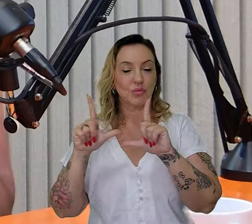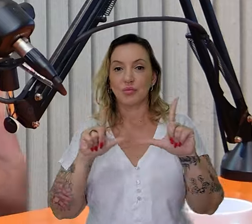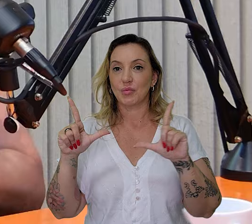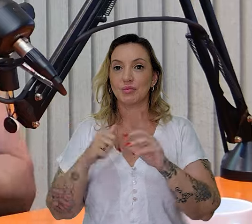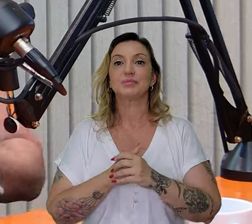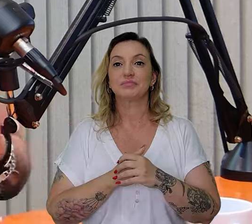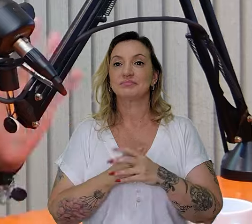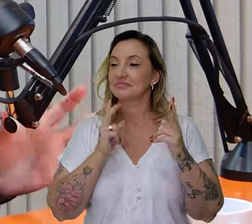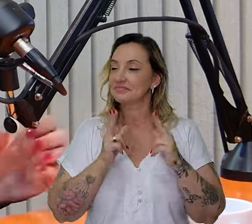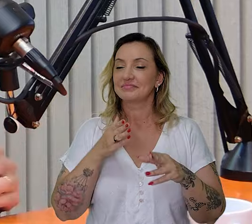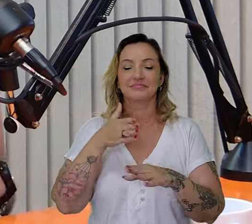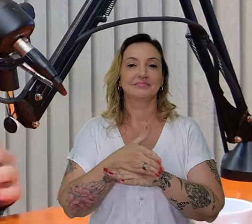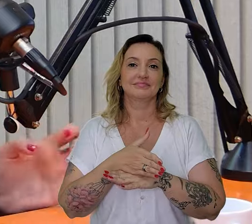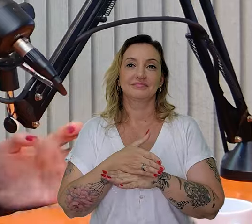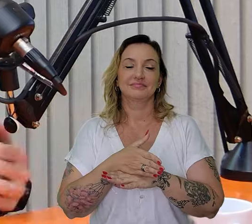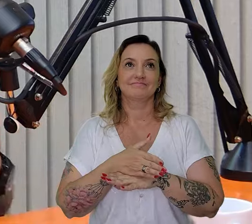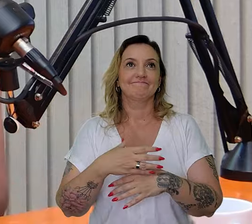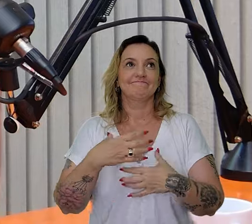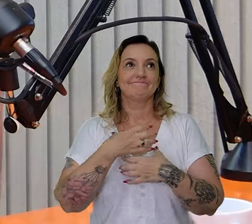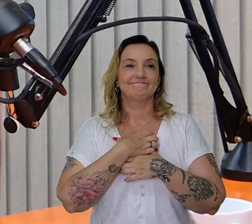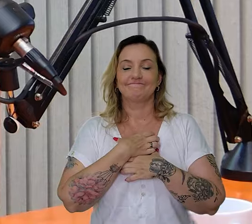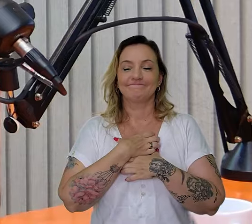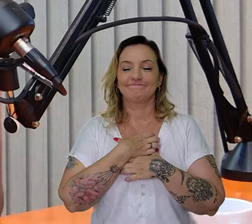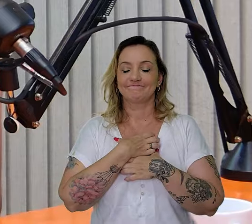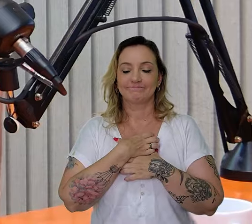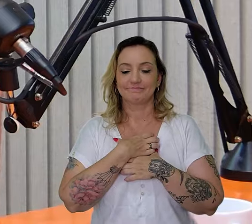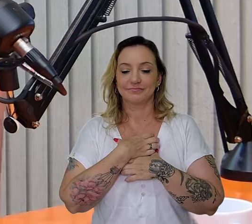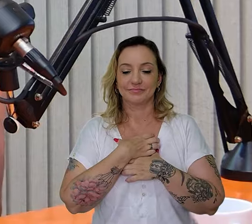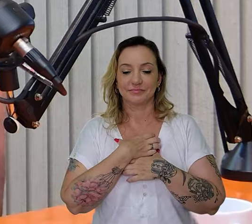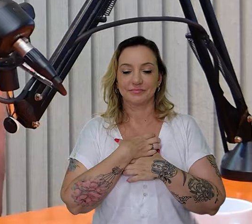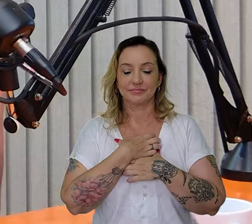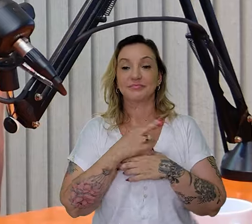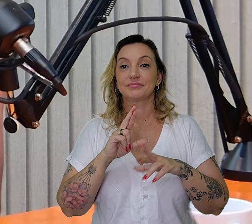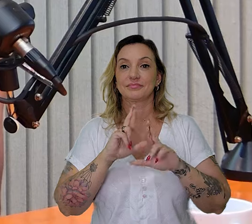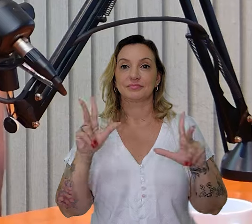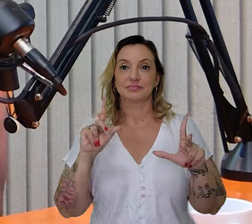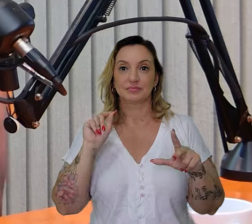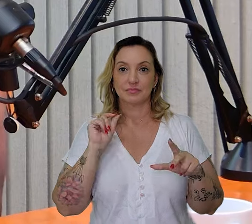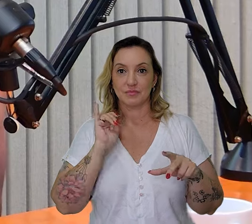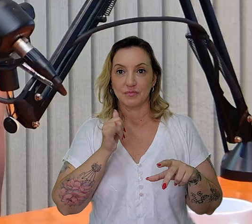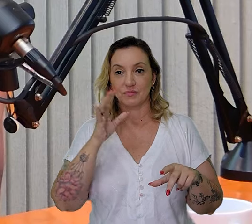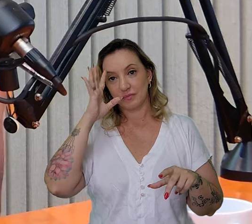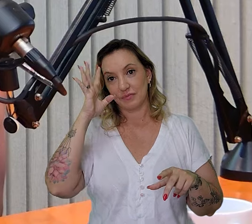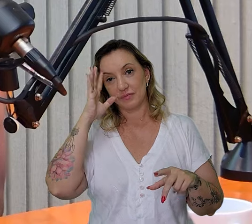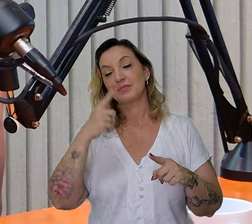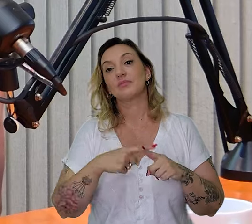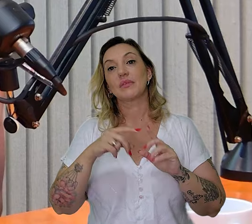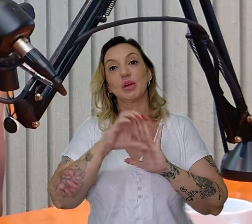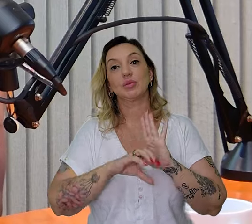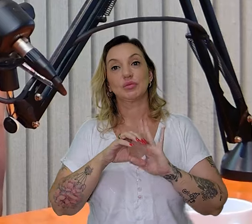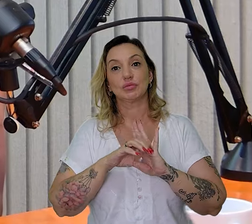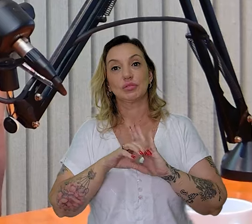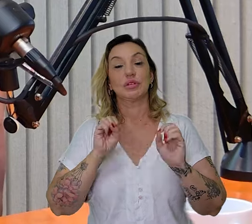lá é um negócio que é é é muito maior do que aquilo que a gente imagina porque é um conceito de de educação muito